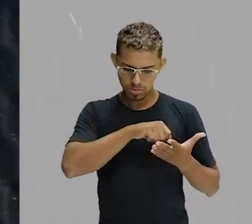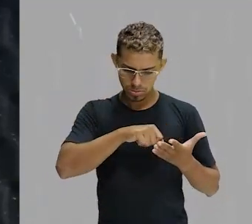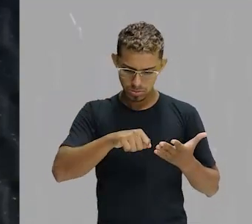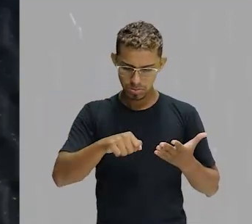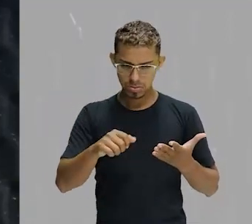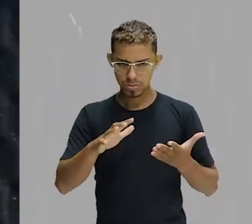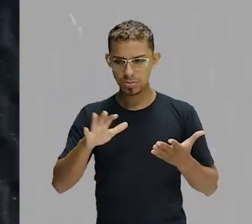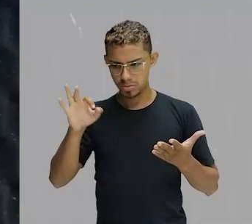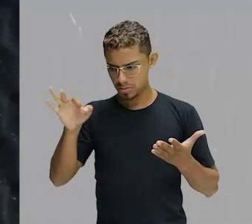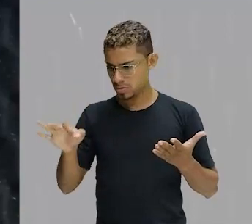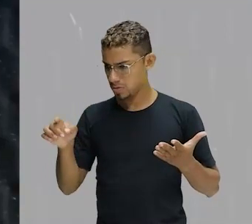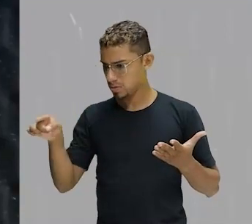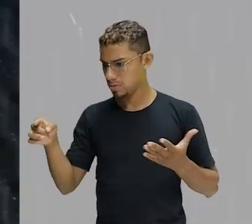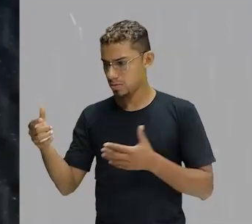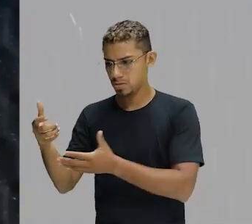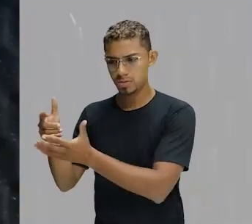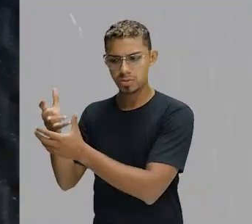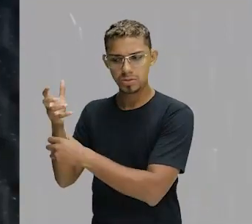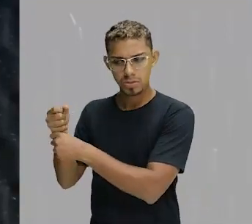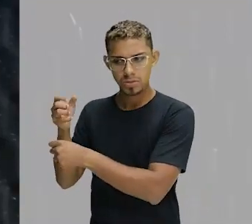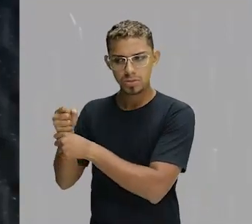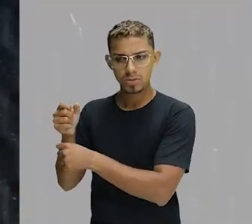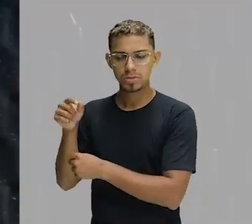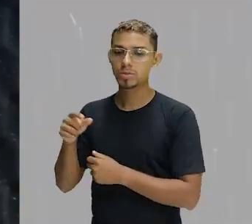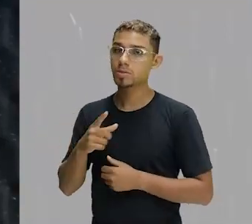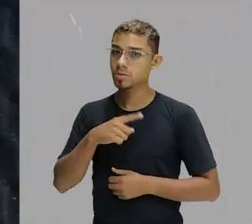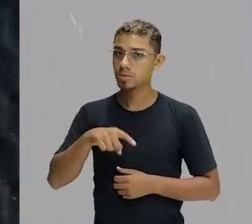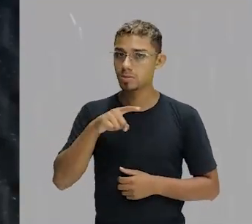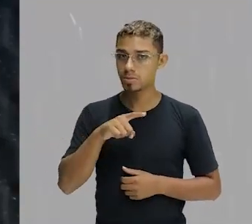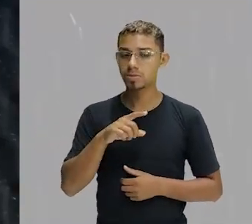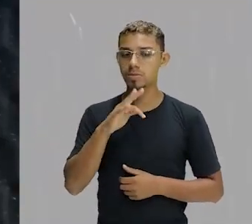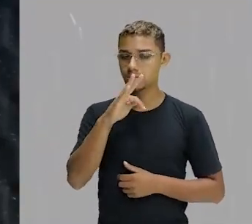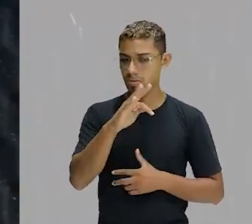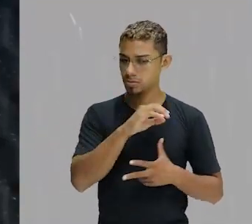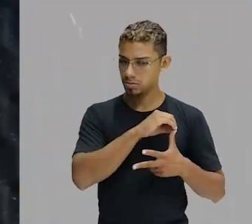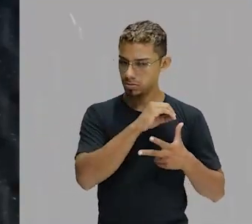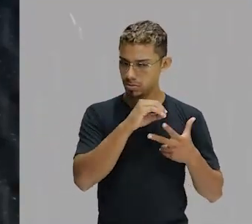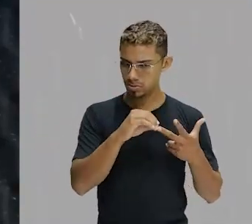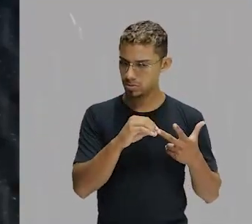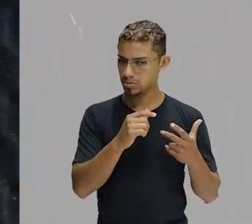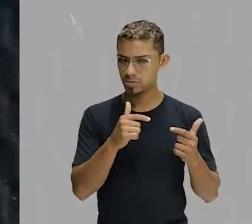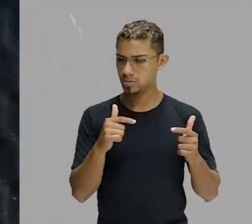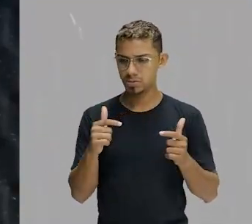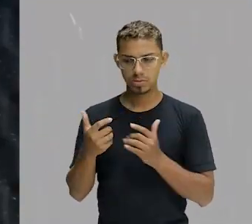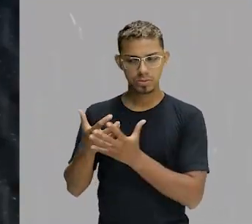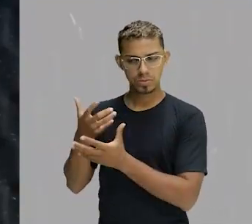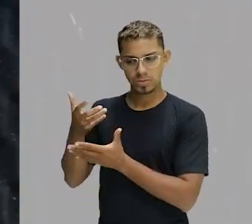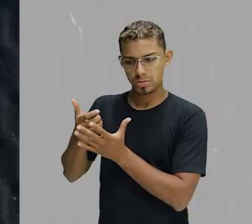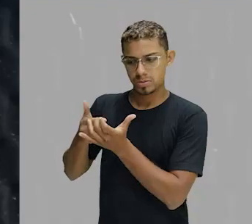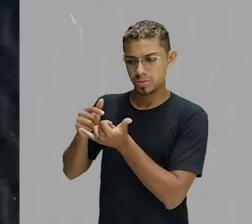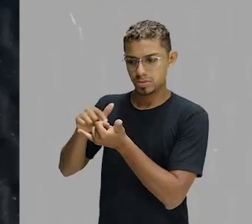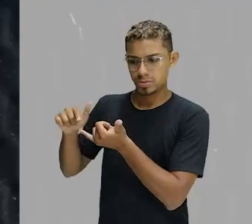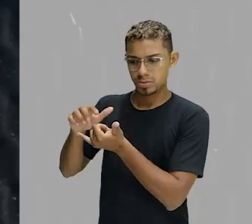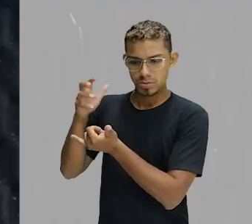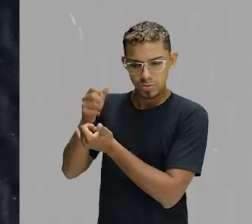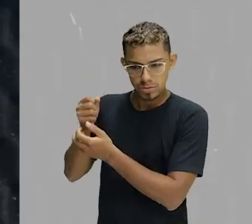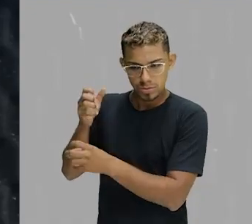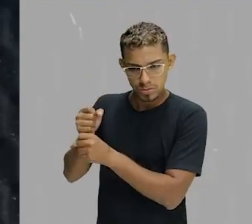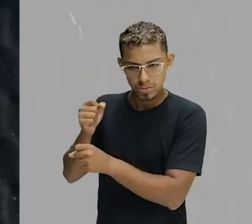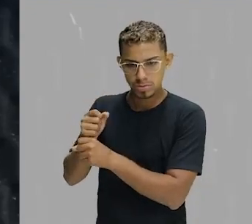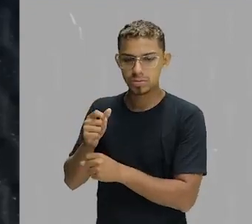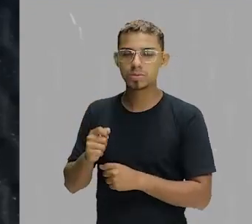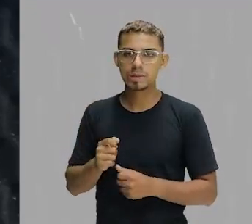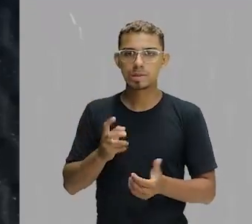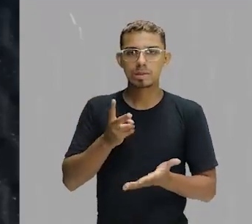só confirmar na calculadora. Lembra que nos exames que você for fazer aí, você não vai ter o suporte da calculadora, tá? Então, por isso é que eu estou todo o